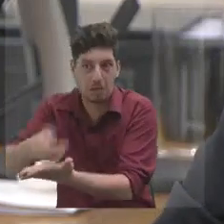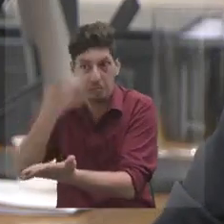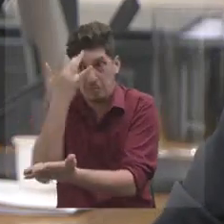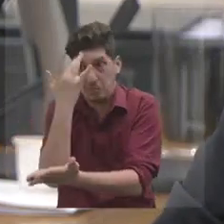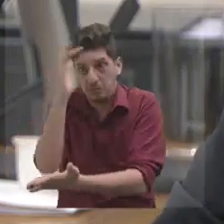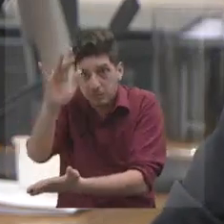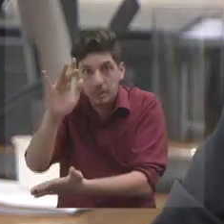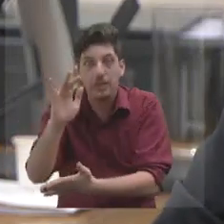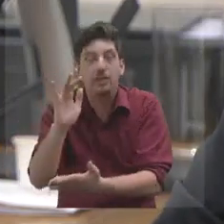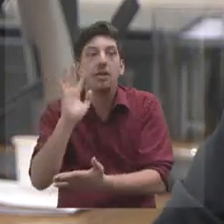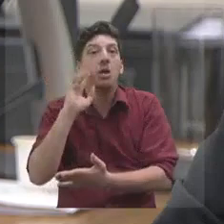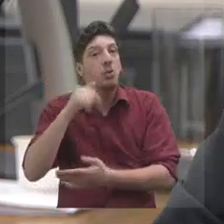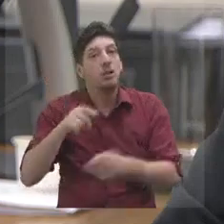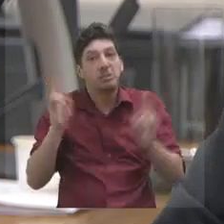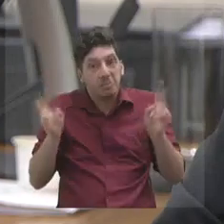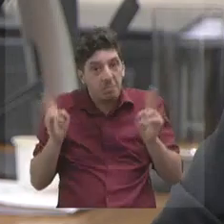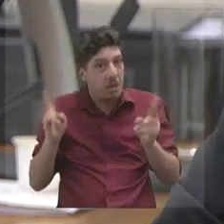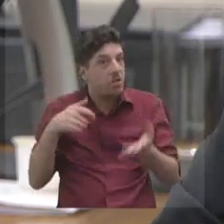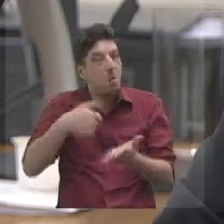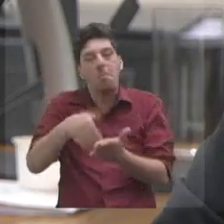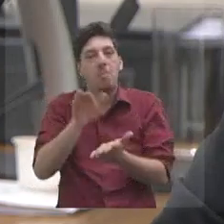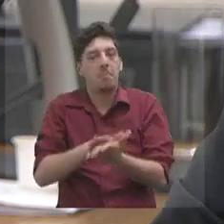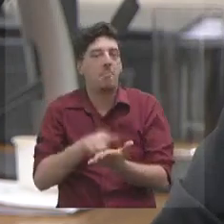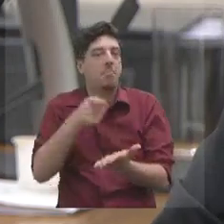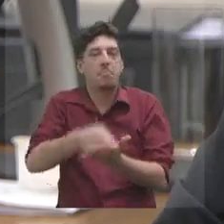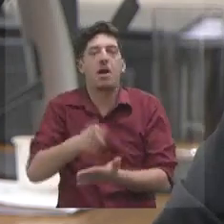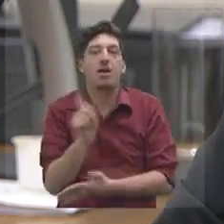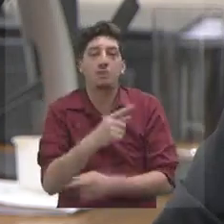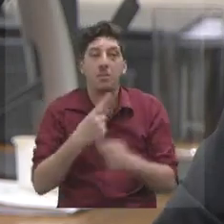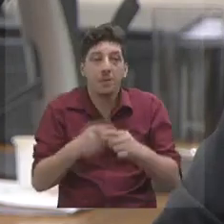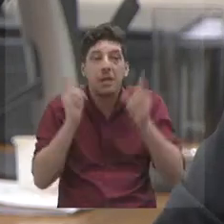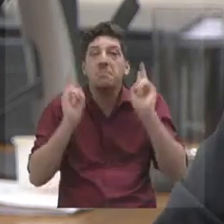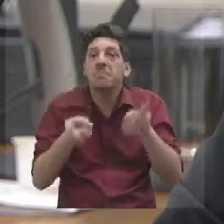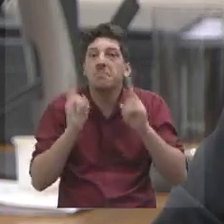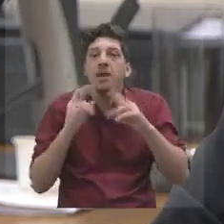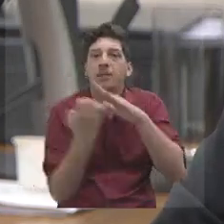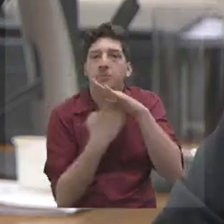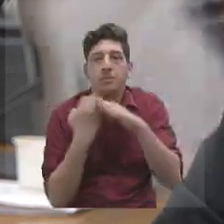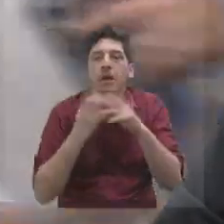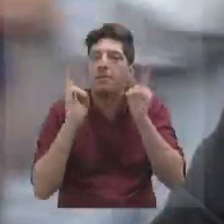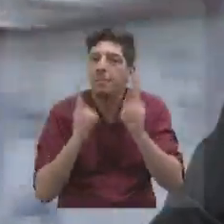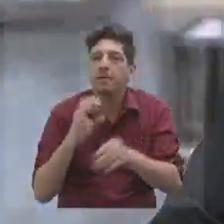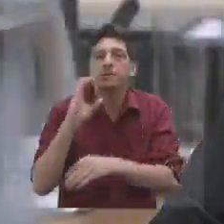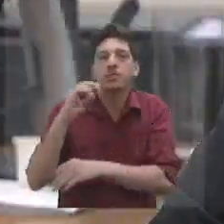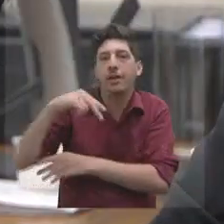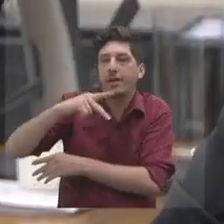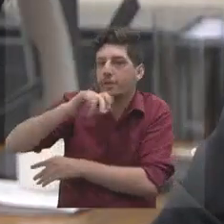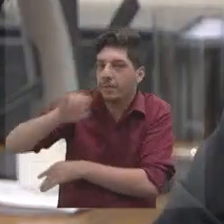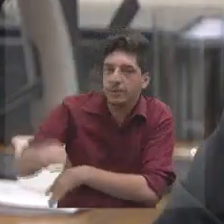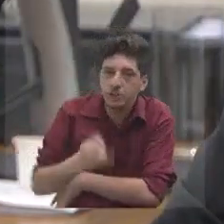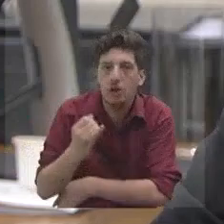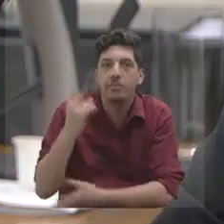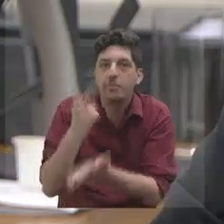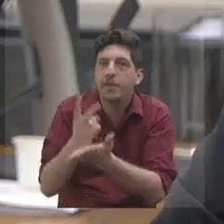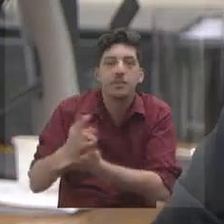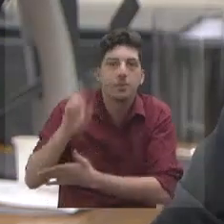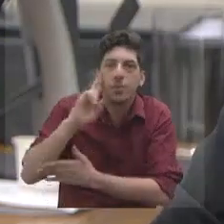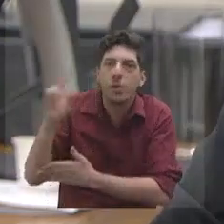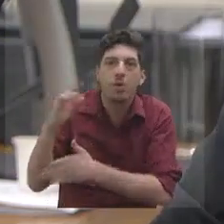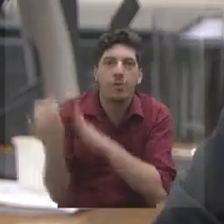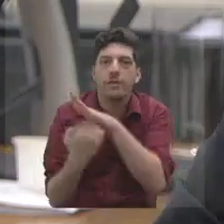as mesmas empresas os mesmos CNPJ os mesmos cpfs Os Donos das empresas E aí eu pergunto de novo assim né